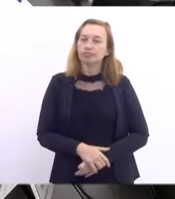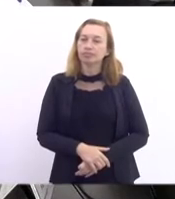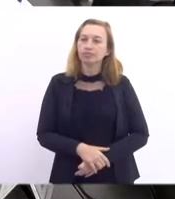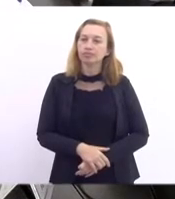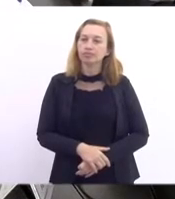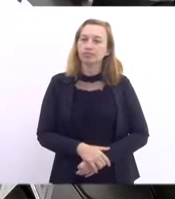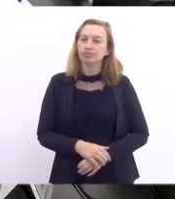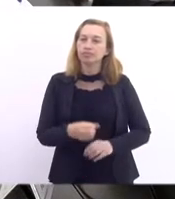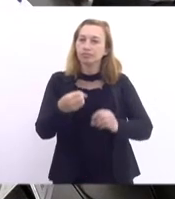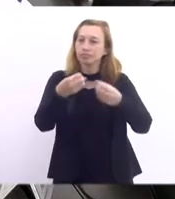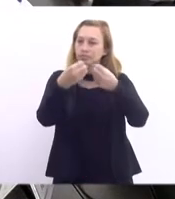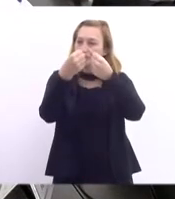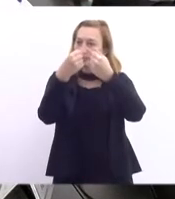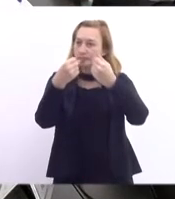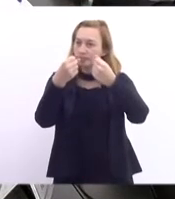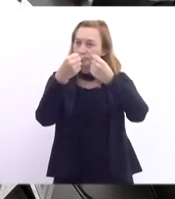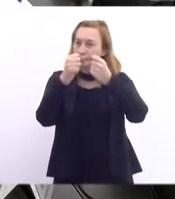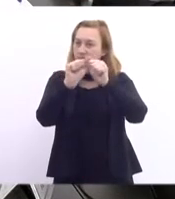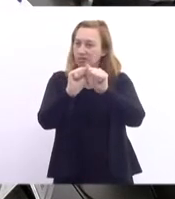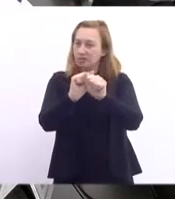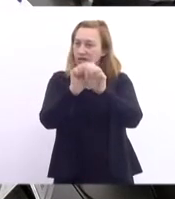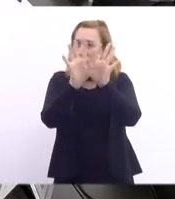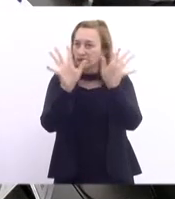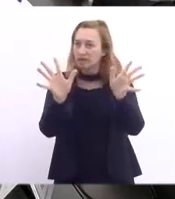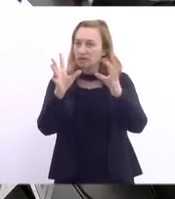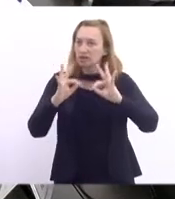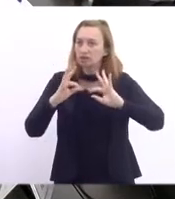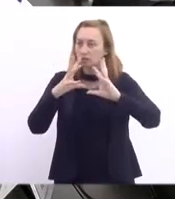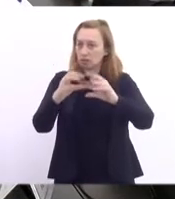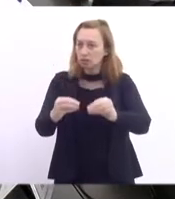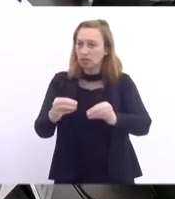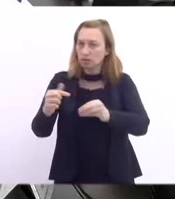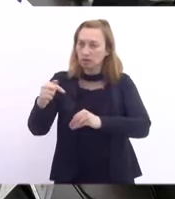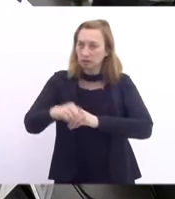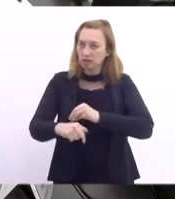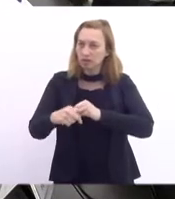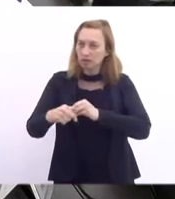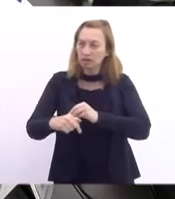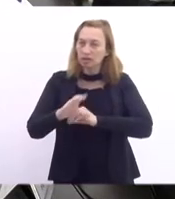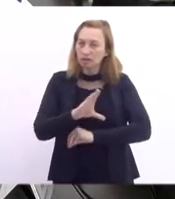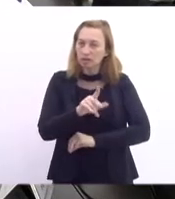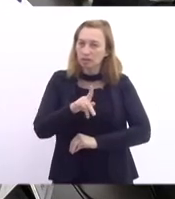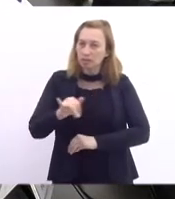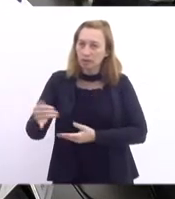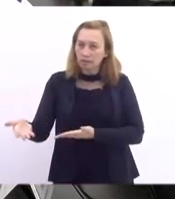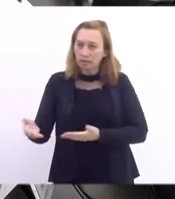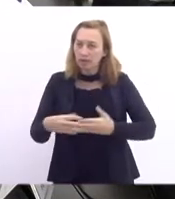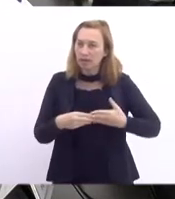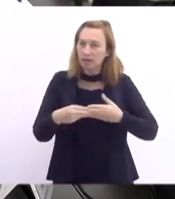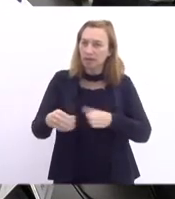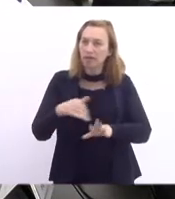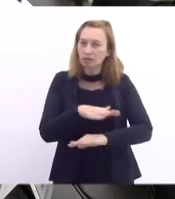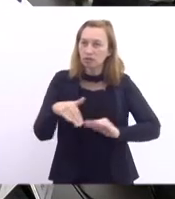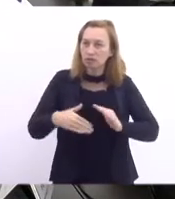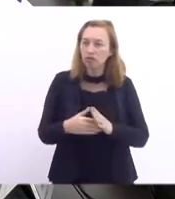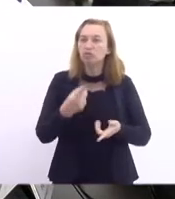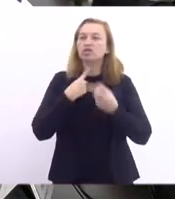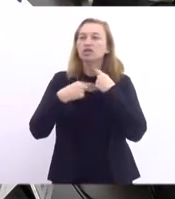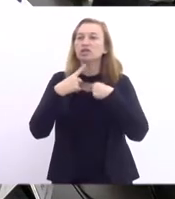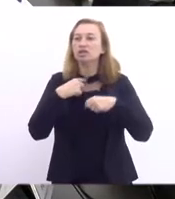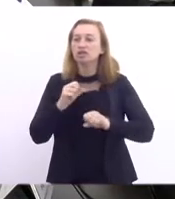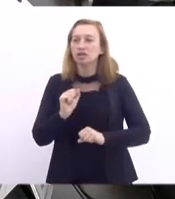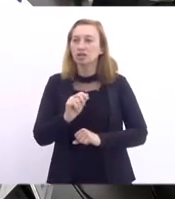suas transparências aqui o certeza aqui na CPI para servir de guia para todos aqueles que assim o